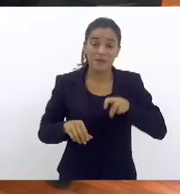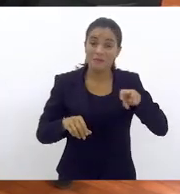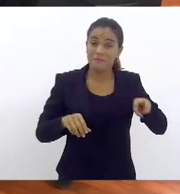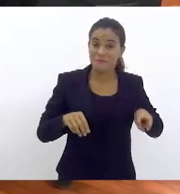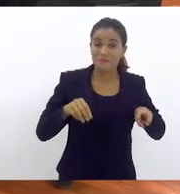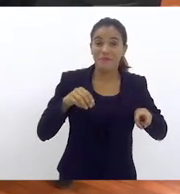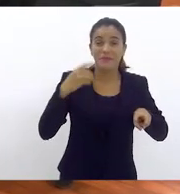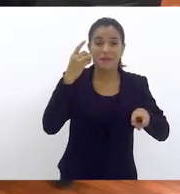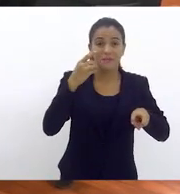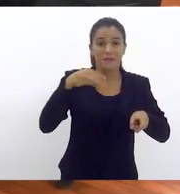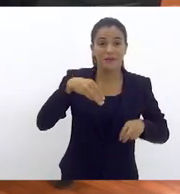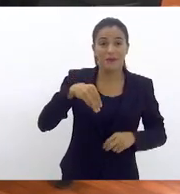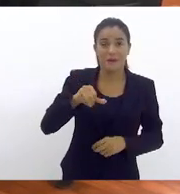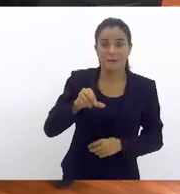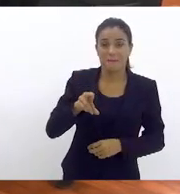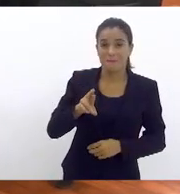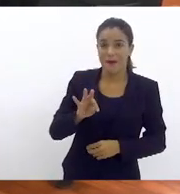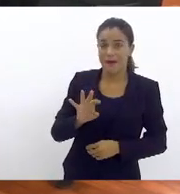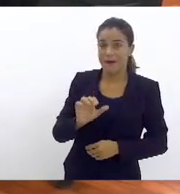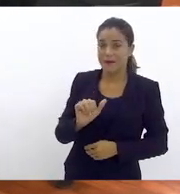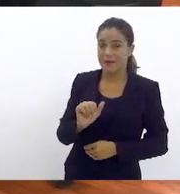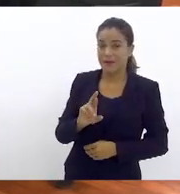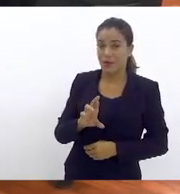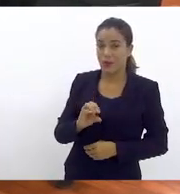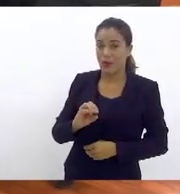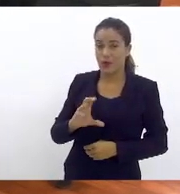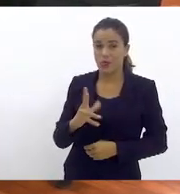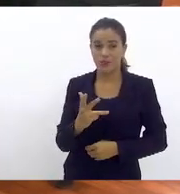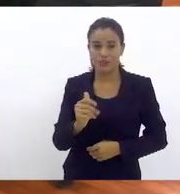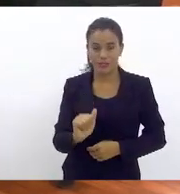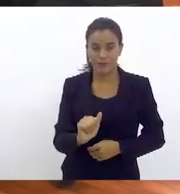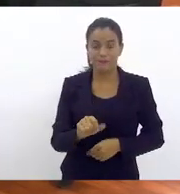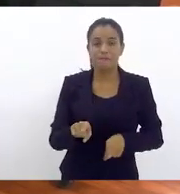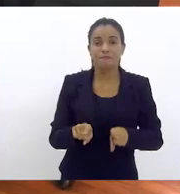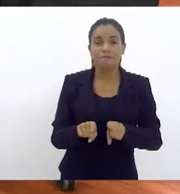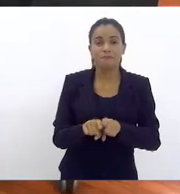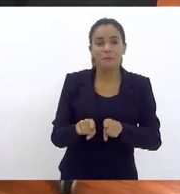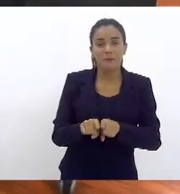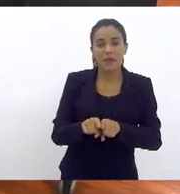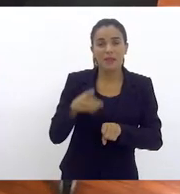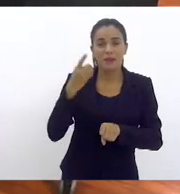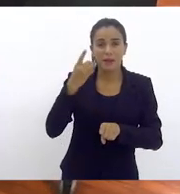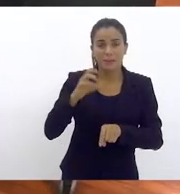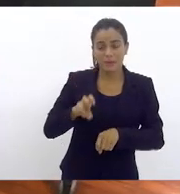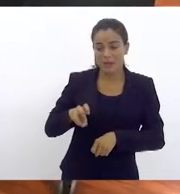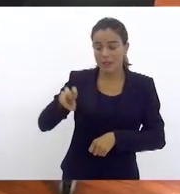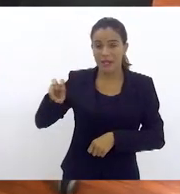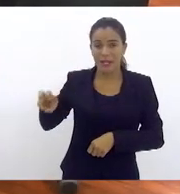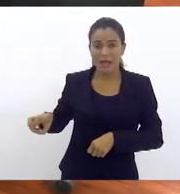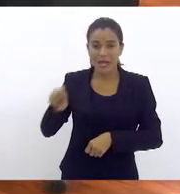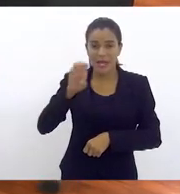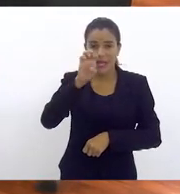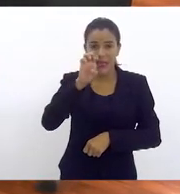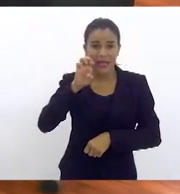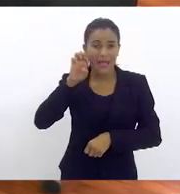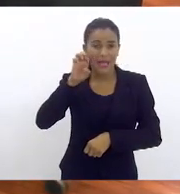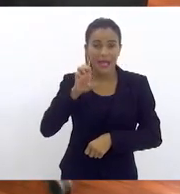Marta Rocha gostaria de chamar para compor a mesa também a deputada Érica